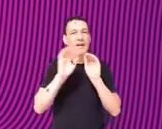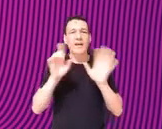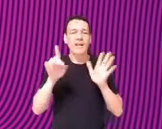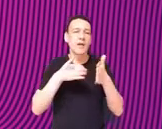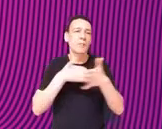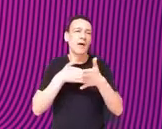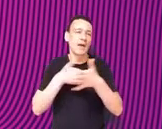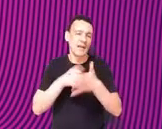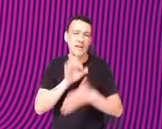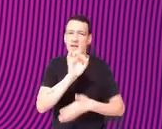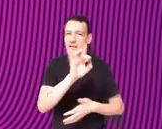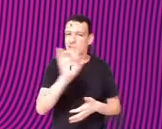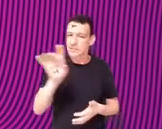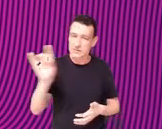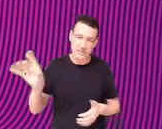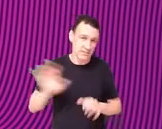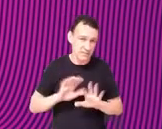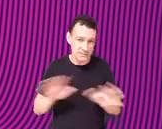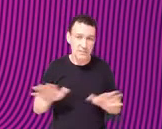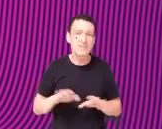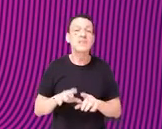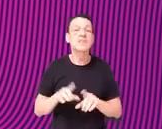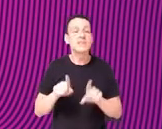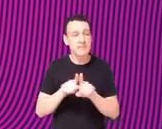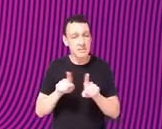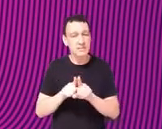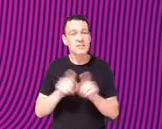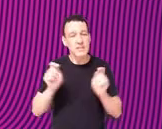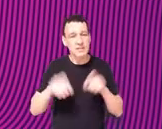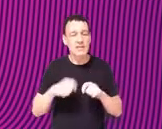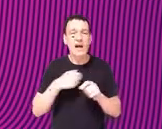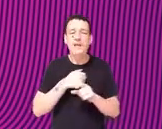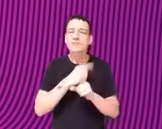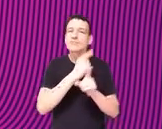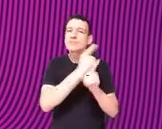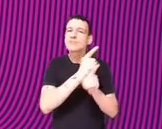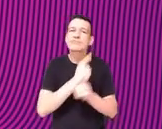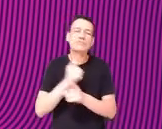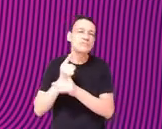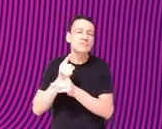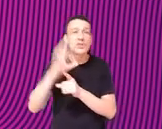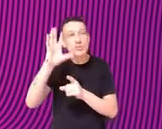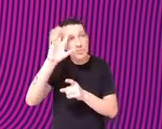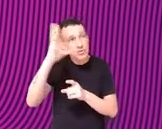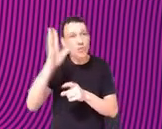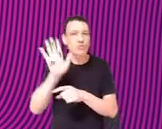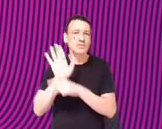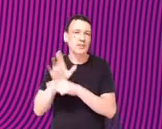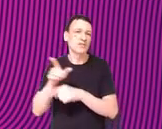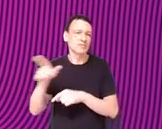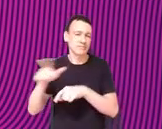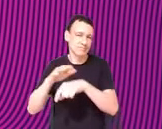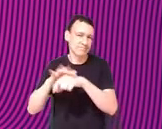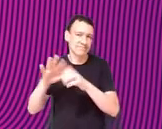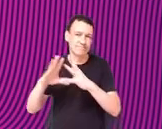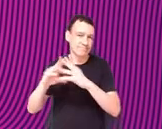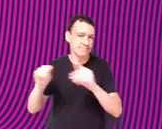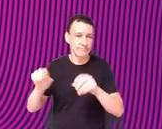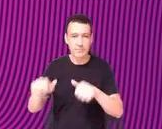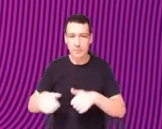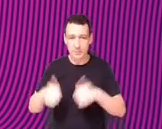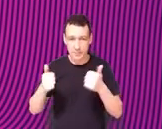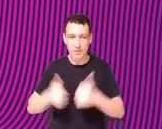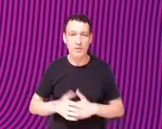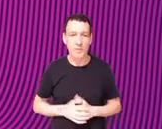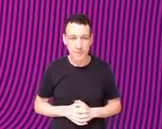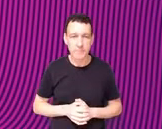e procurar encontrar as tais soluções. A disseminação é feita através de vários meios, um deles através